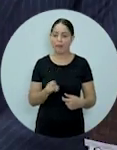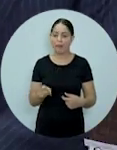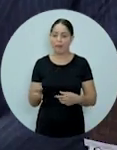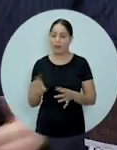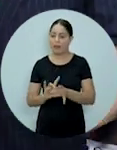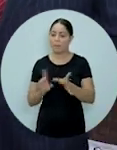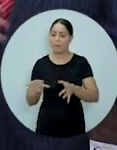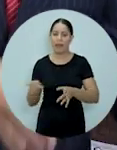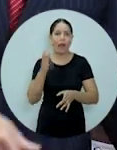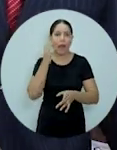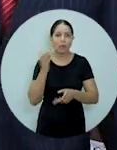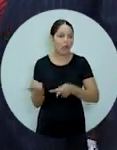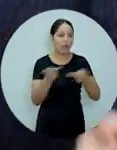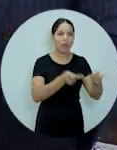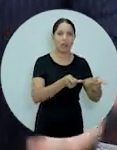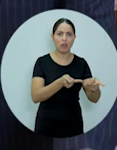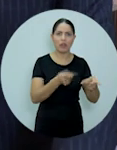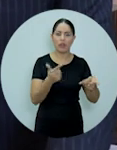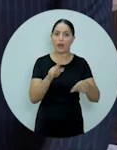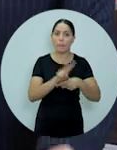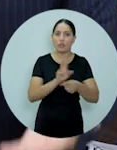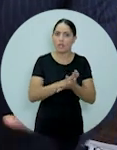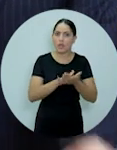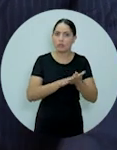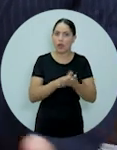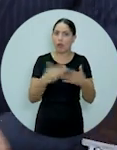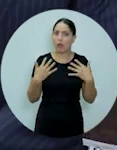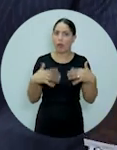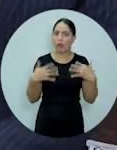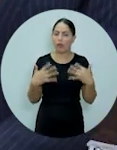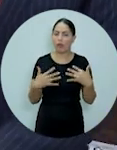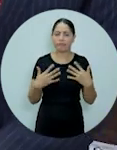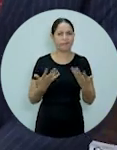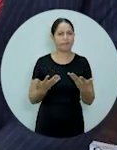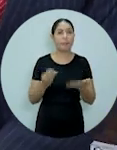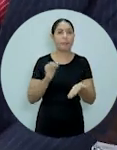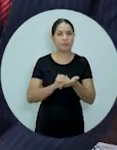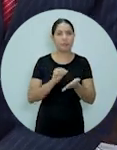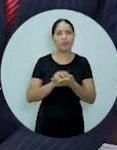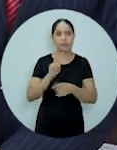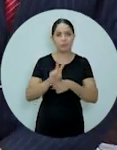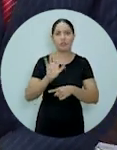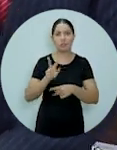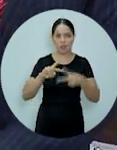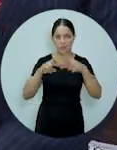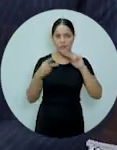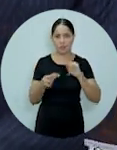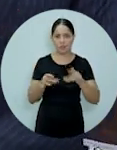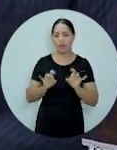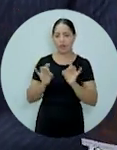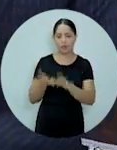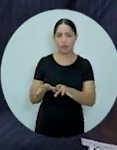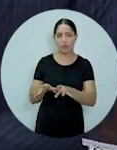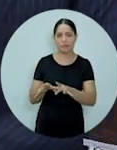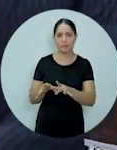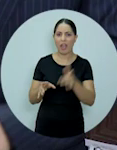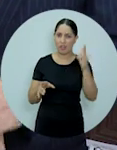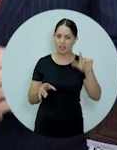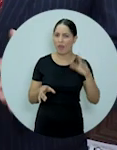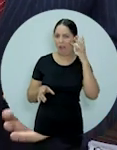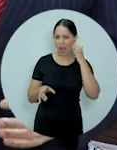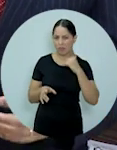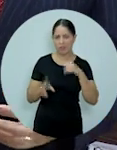proteção. Ela já está desprotegida porque não tem uma família natural, sua família de sangue. Então, não tem como se permitir uma